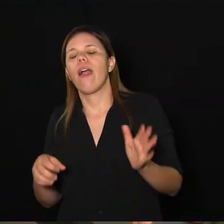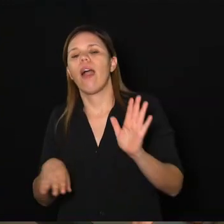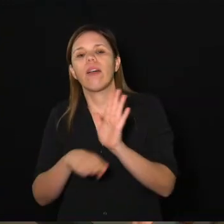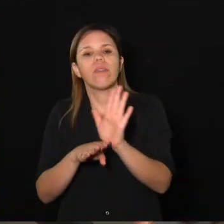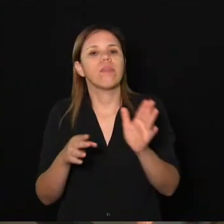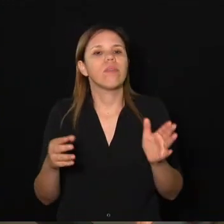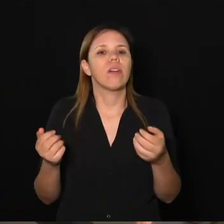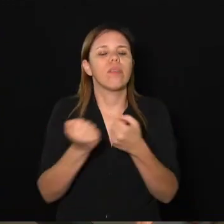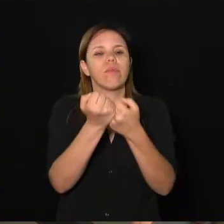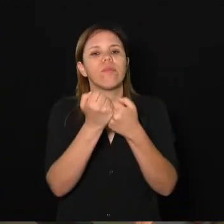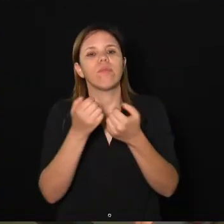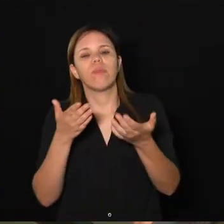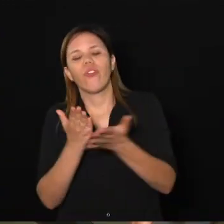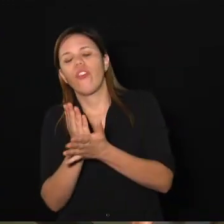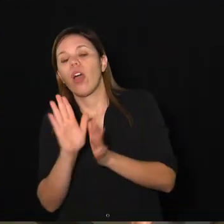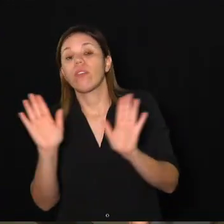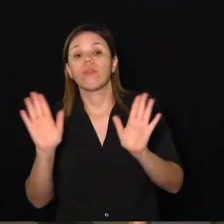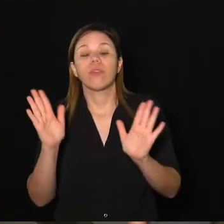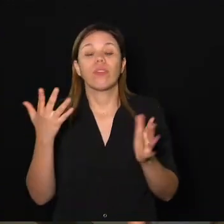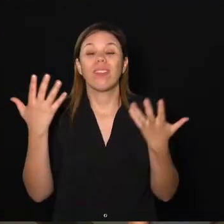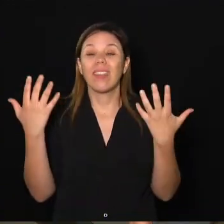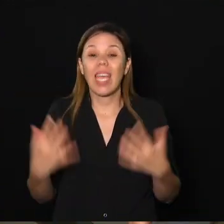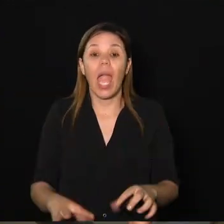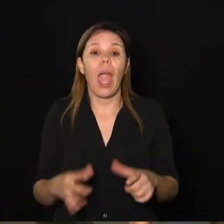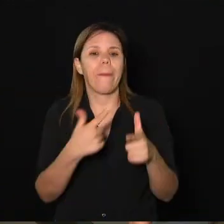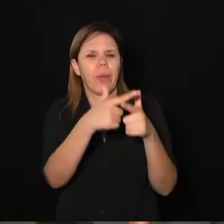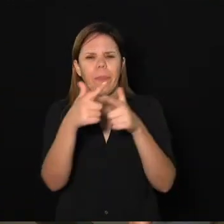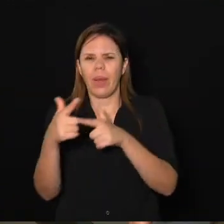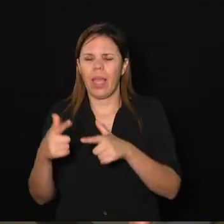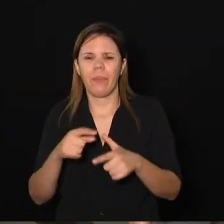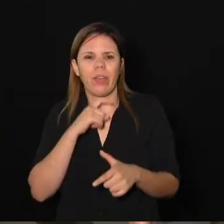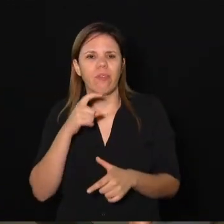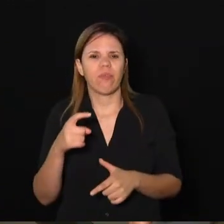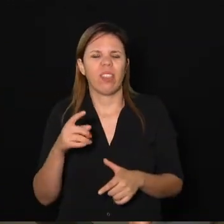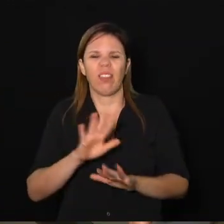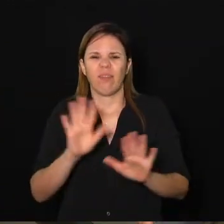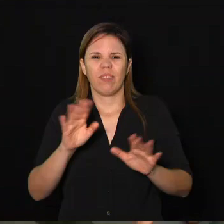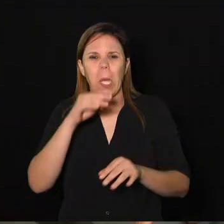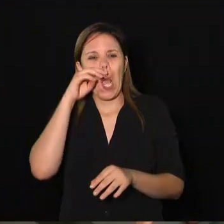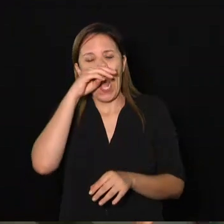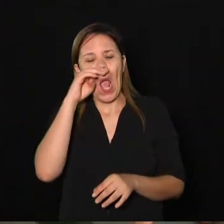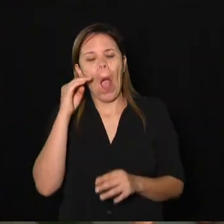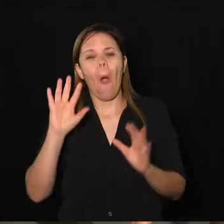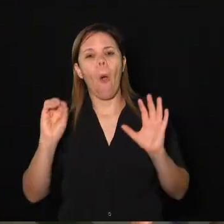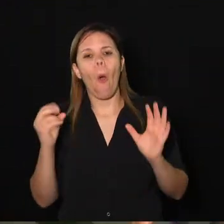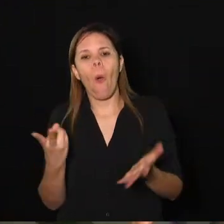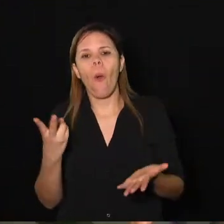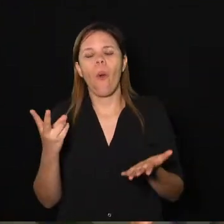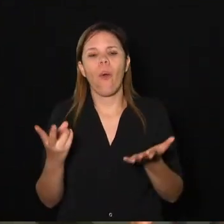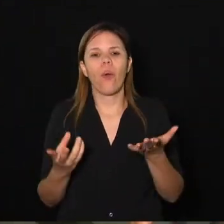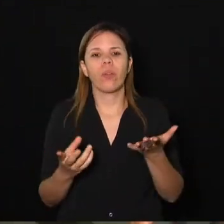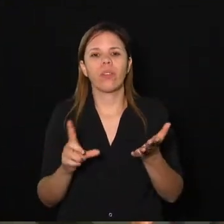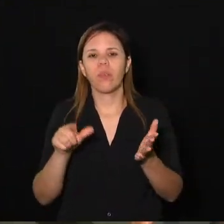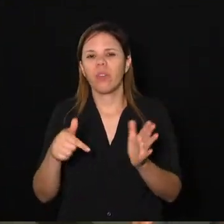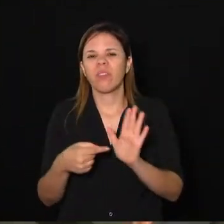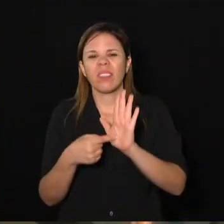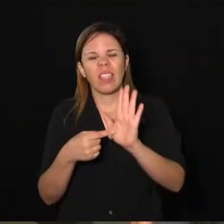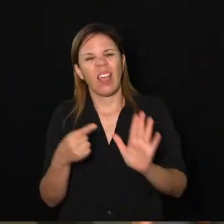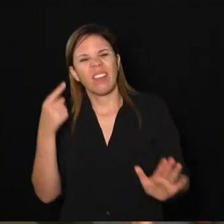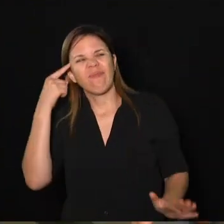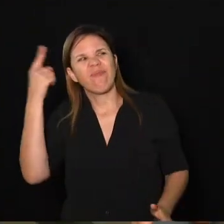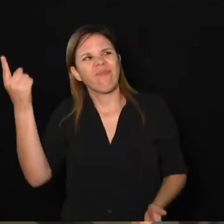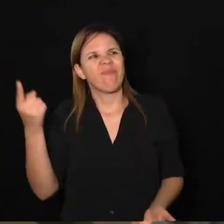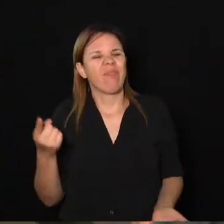aprovando a gente não quer criar problema para ninguém de repente cria uma coisa que é ilegal passa uma falsa ideia de que está